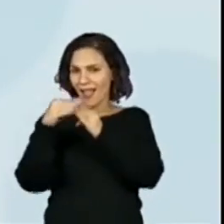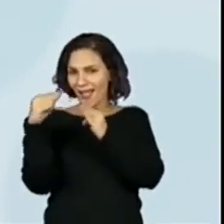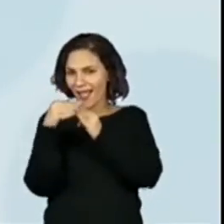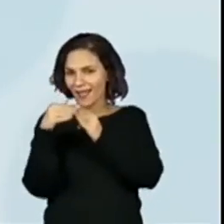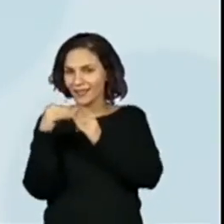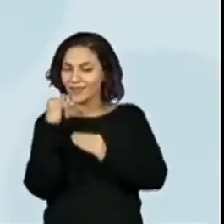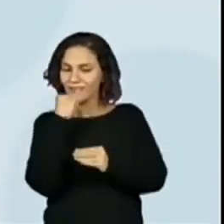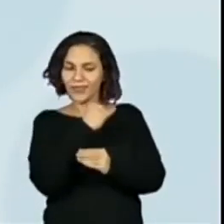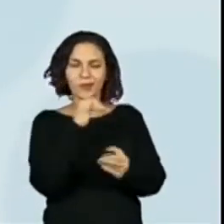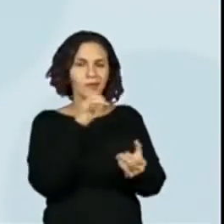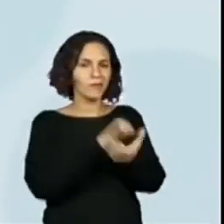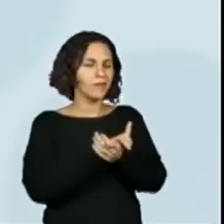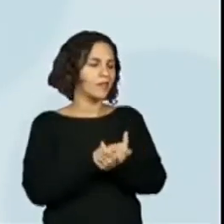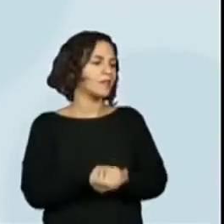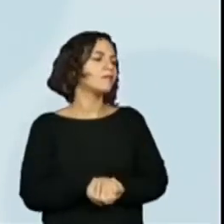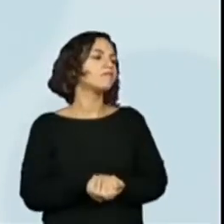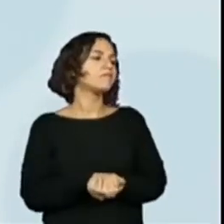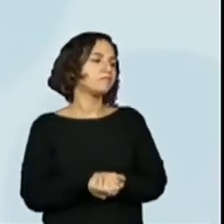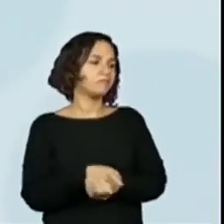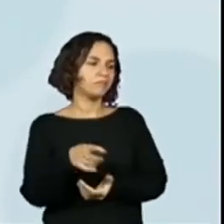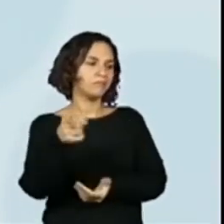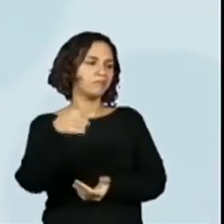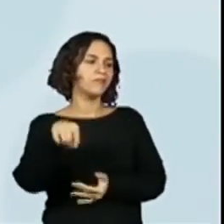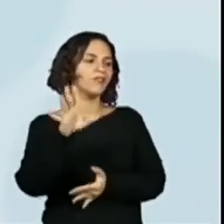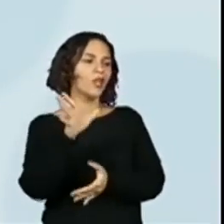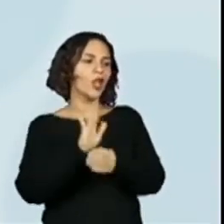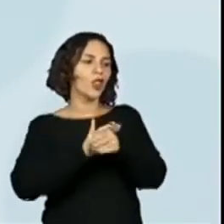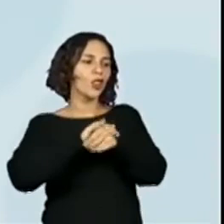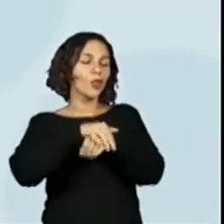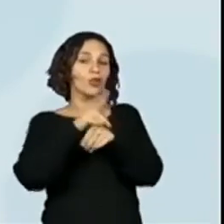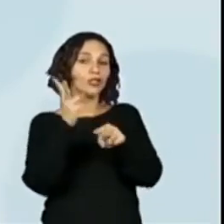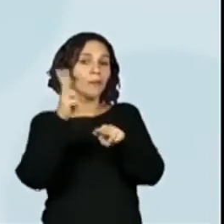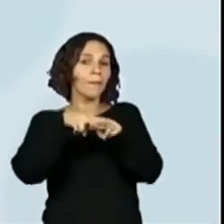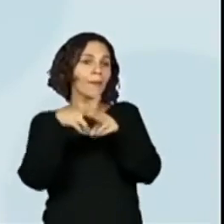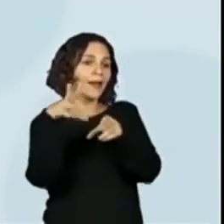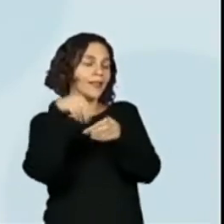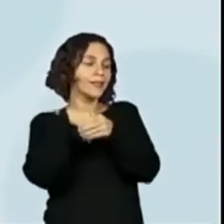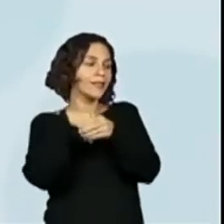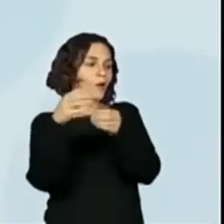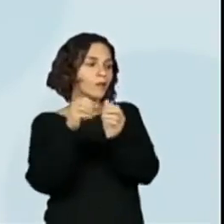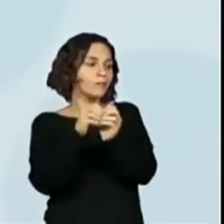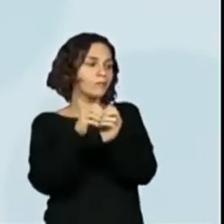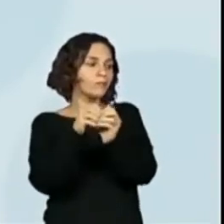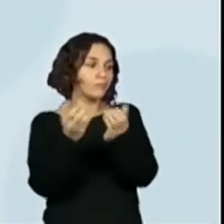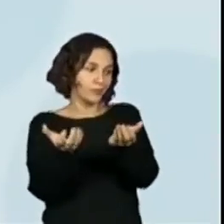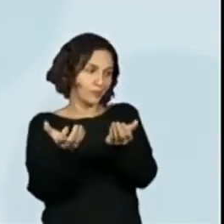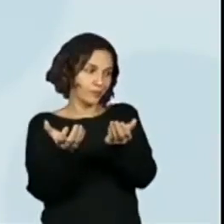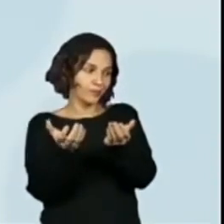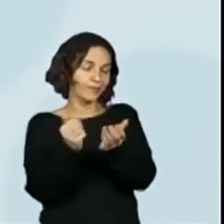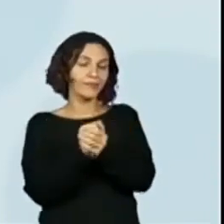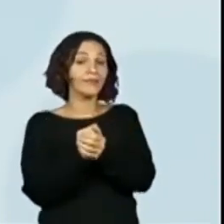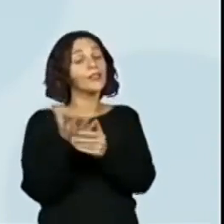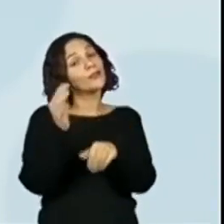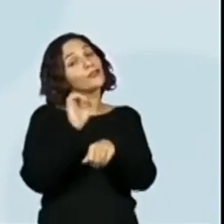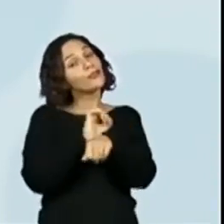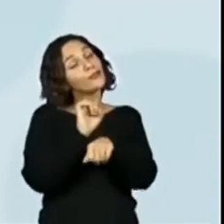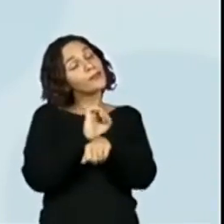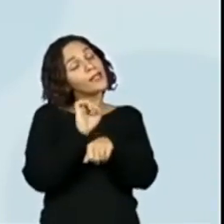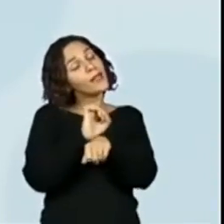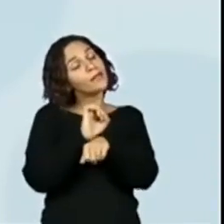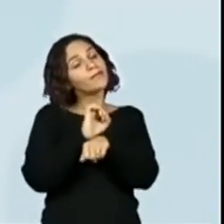marido: eles soltaram a noite. Vamos esperar amanhã.